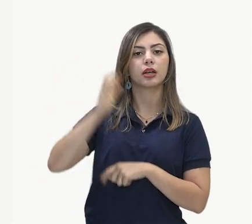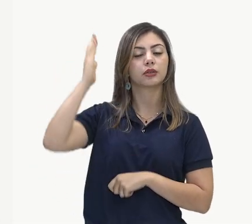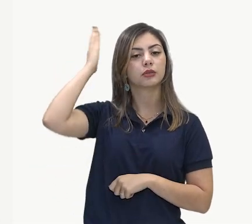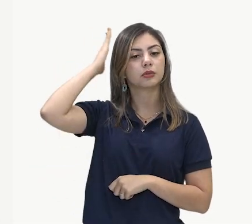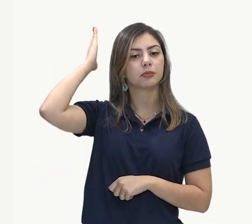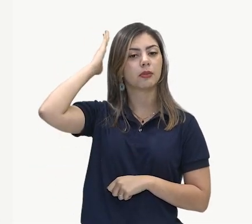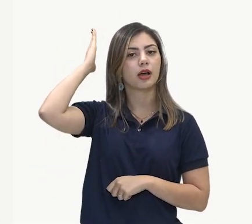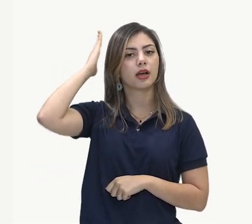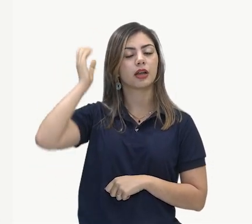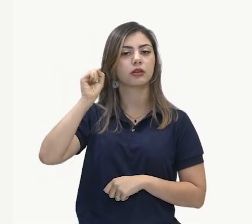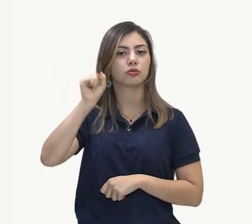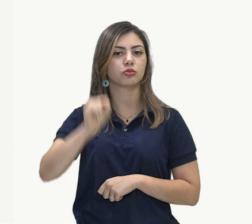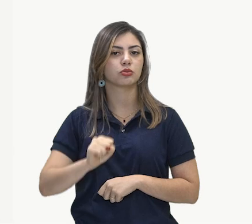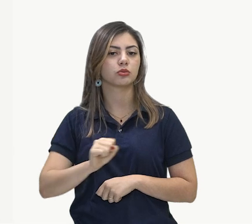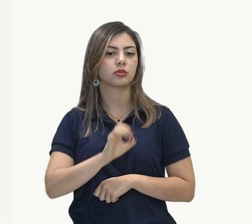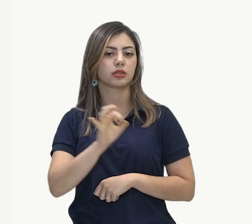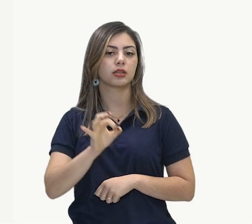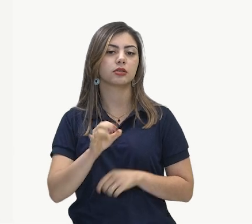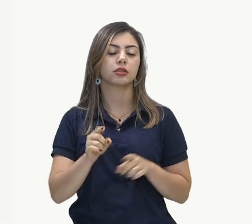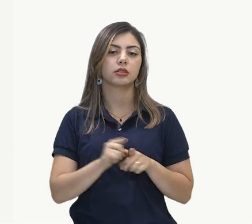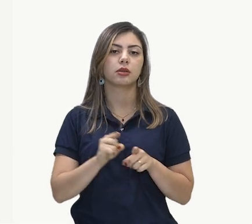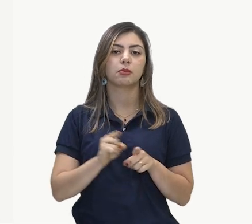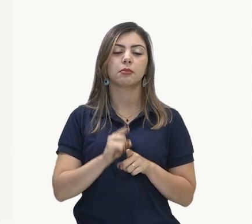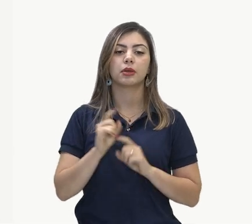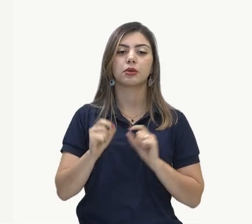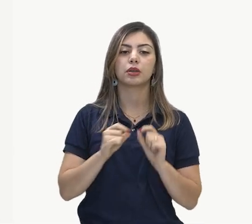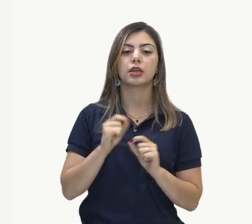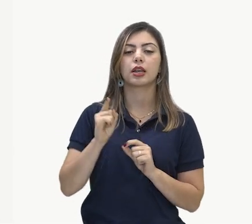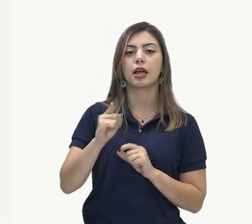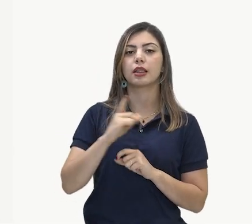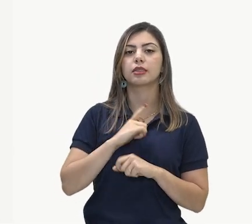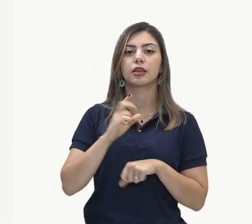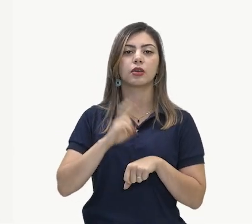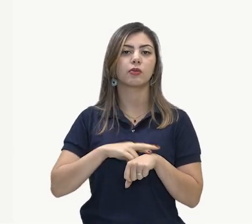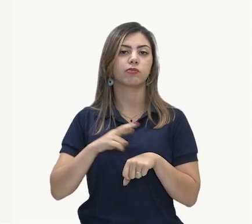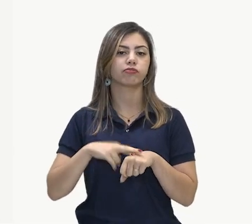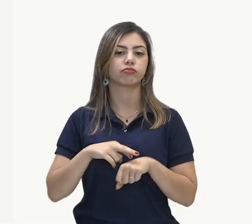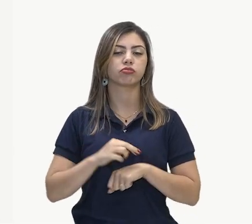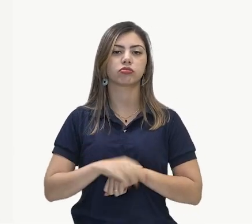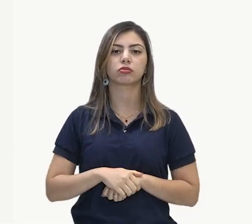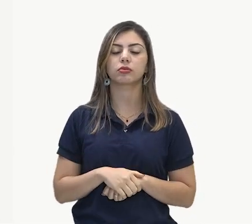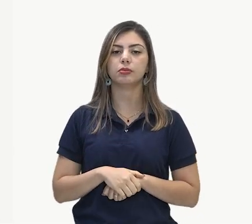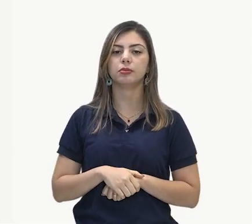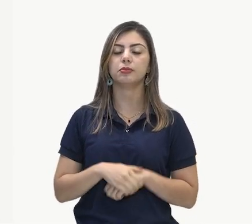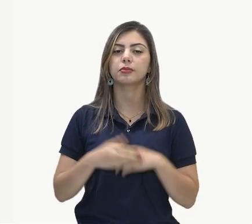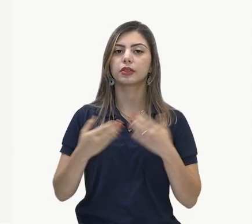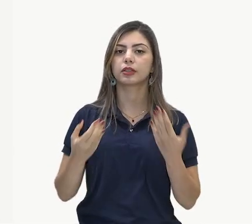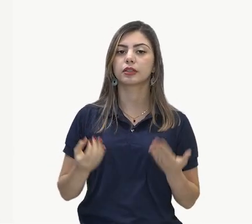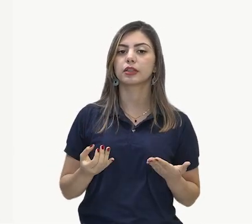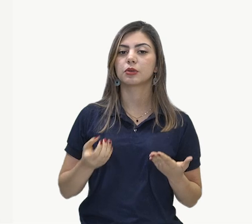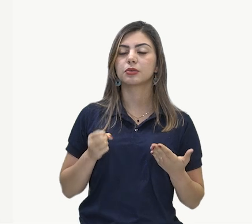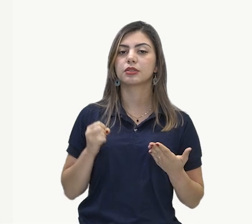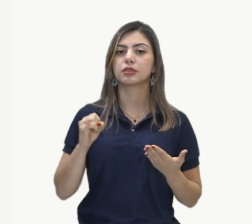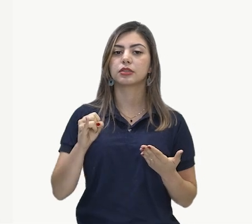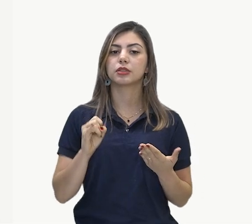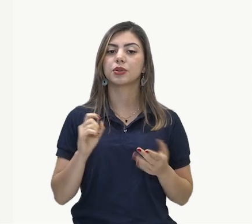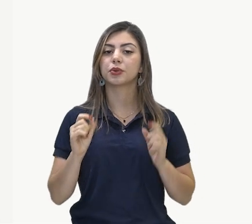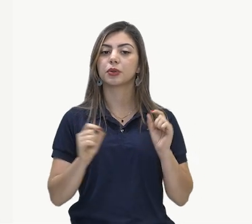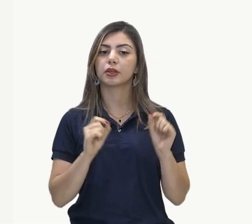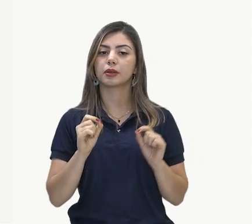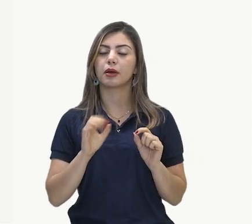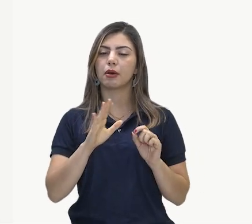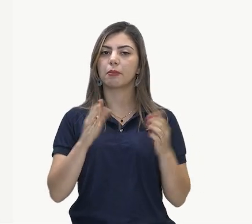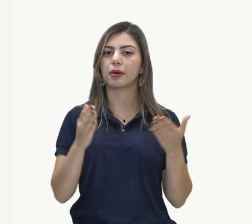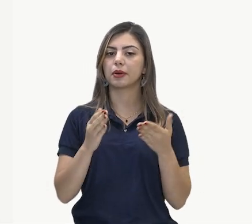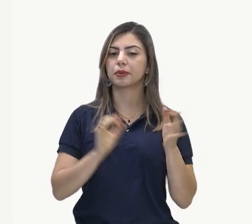do Pará e também parte do estado de Rondônia. E se a gente fizer ainda, deixa eu só apagar